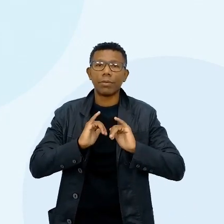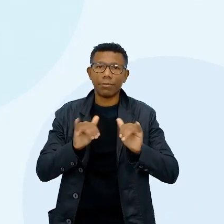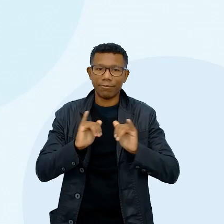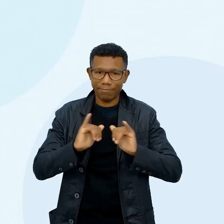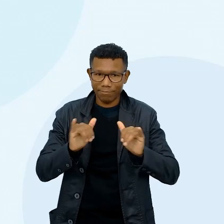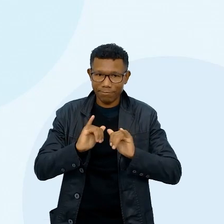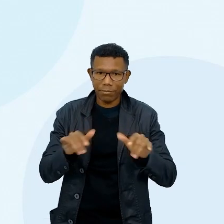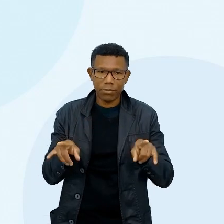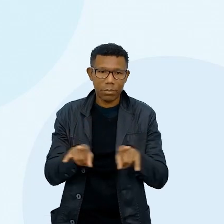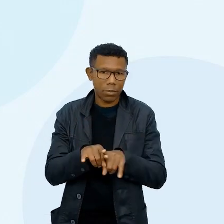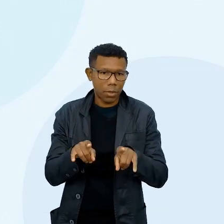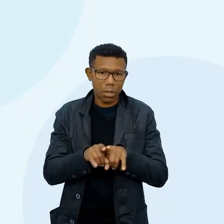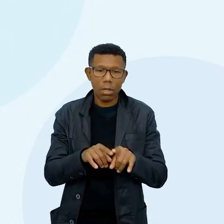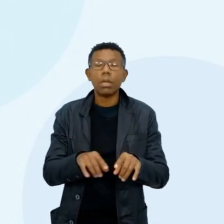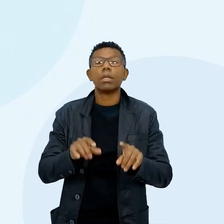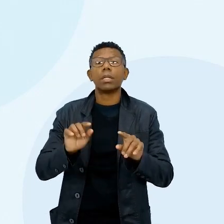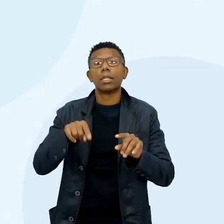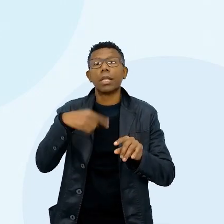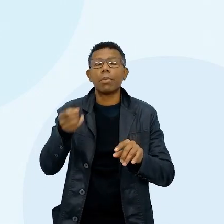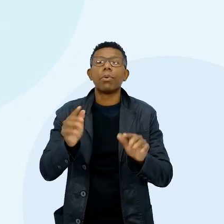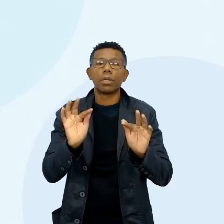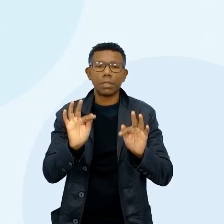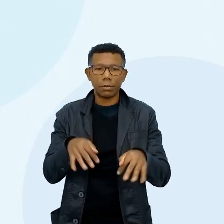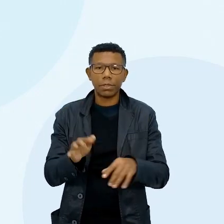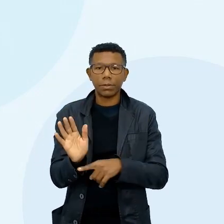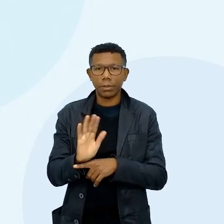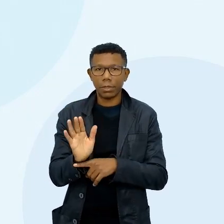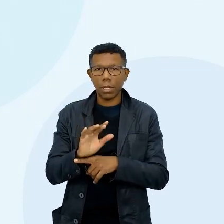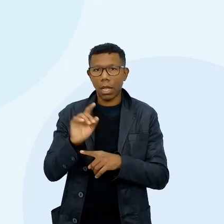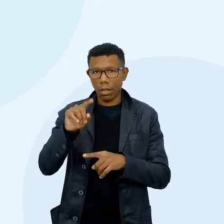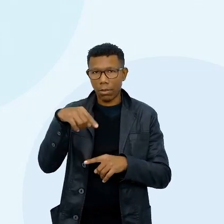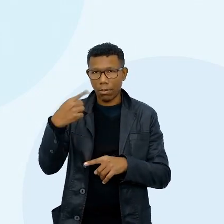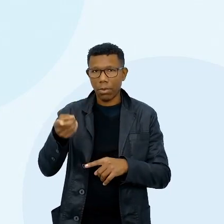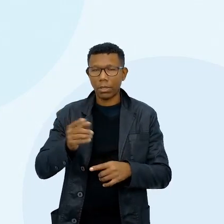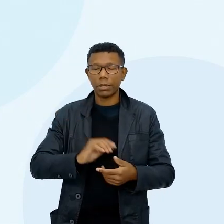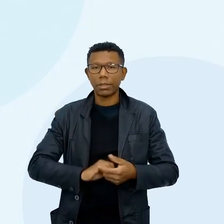saber mais, referências e encerramento. Próximo slide, por favor.